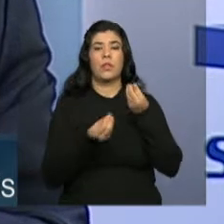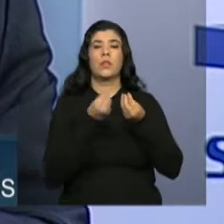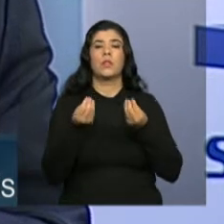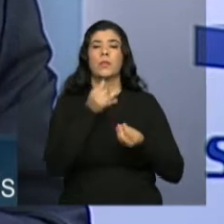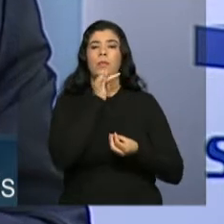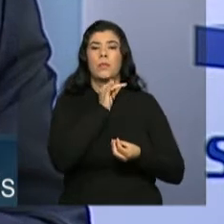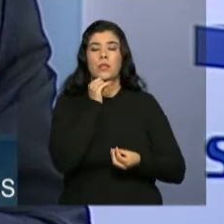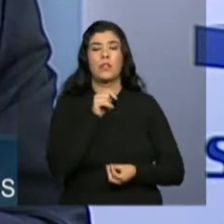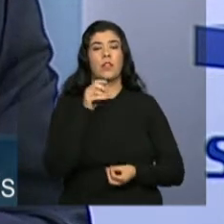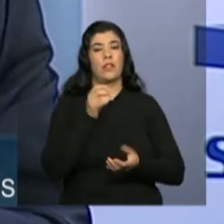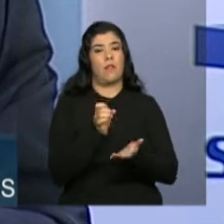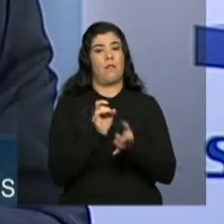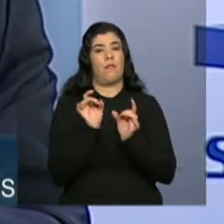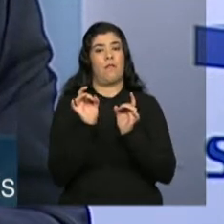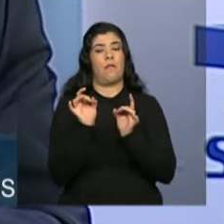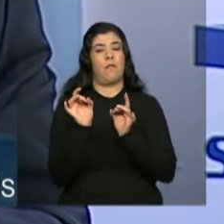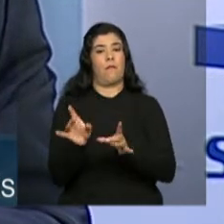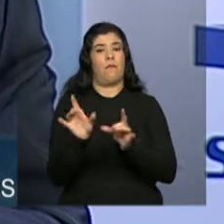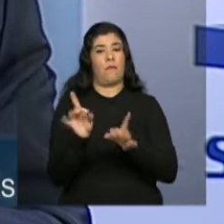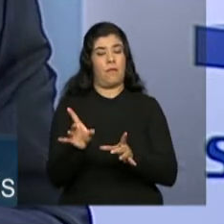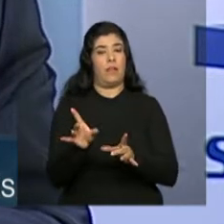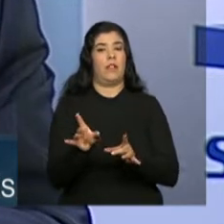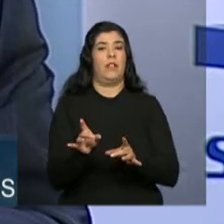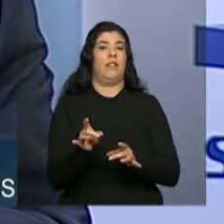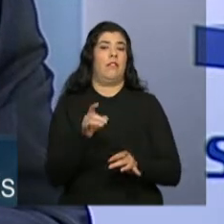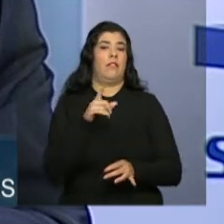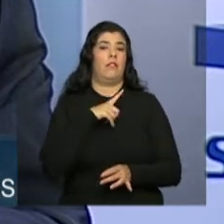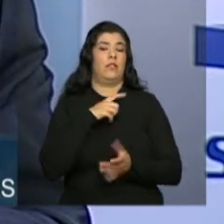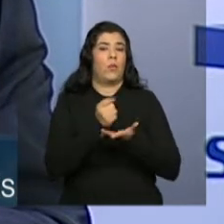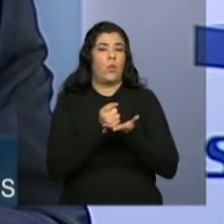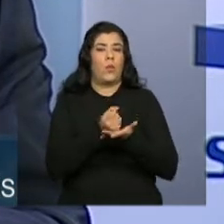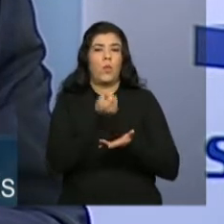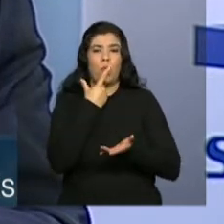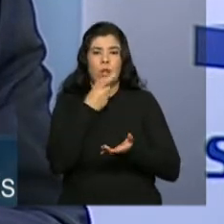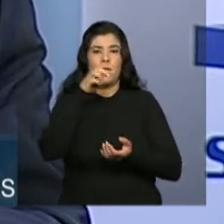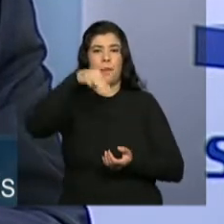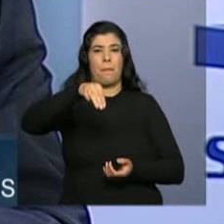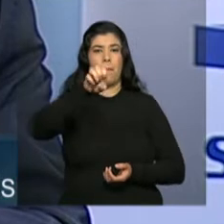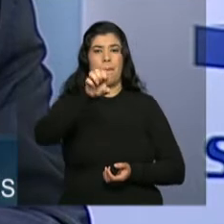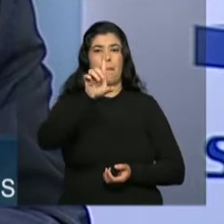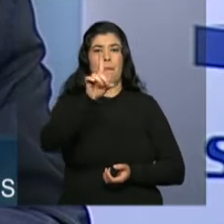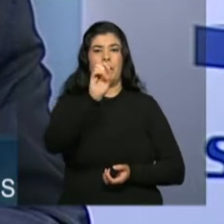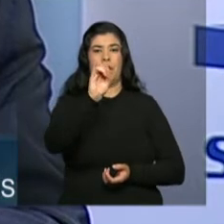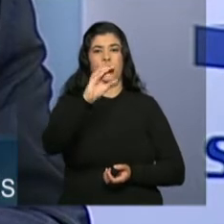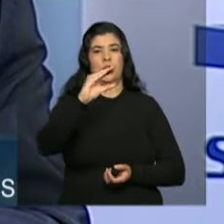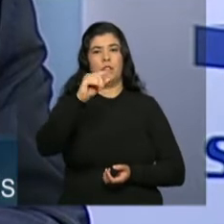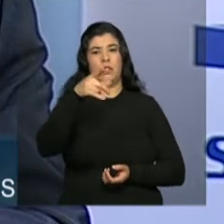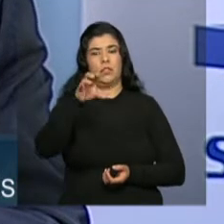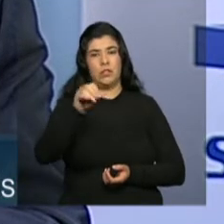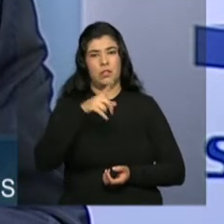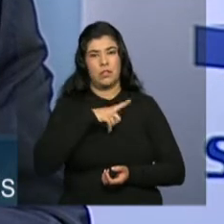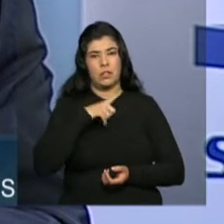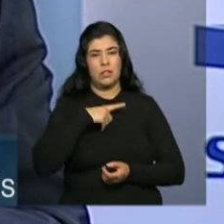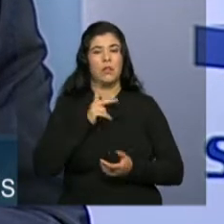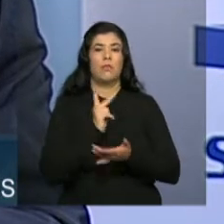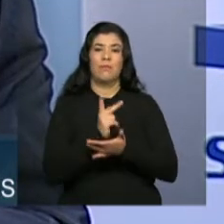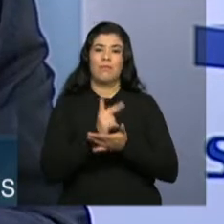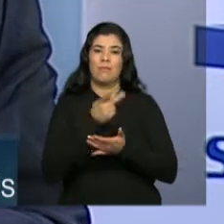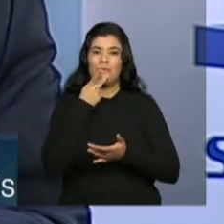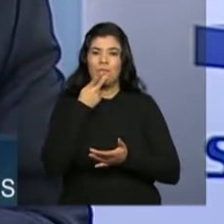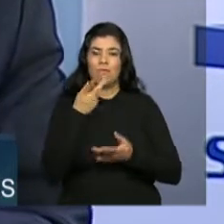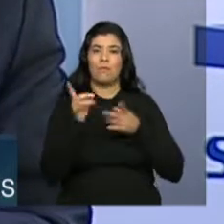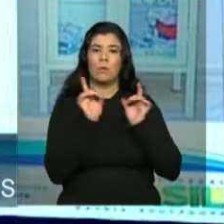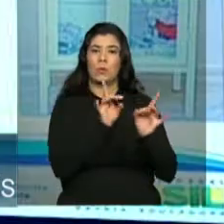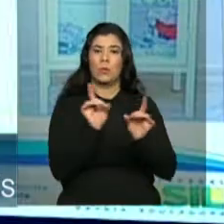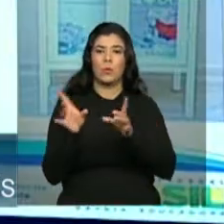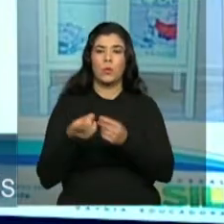mercado extremamente competitivo mas ele não tá falando como de tarifa de energia elétrica em tarifa de água na verdade a gente tá falando